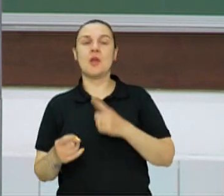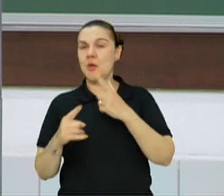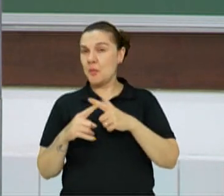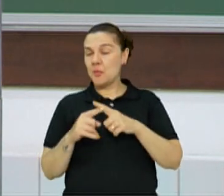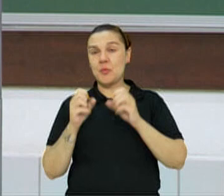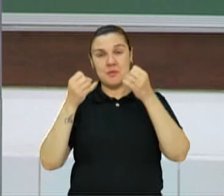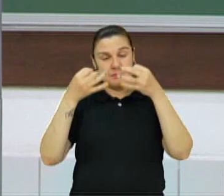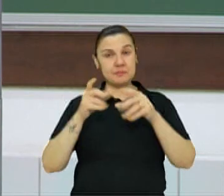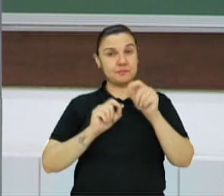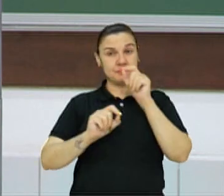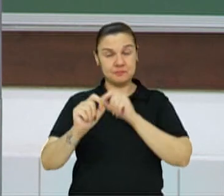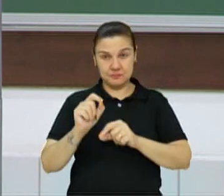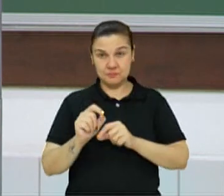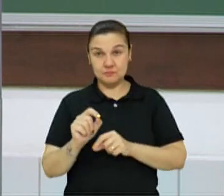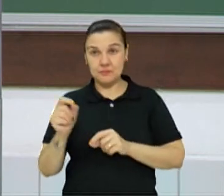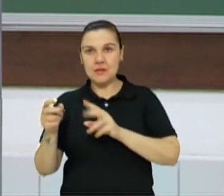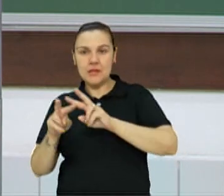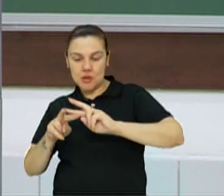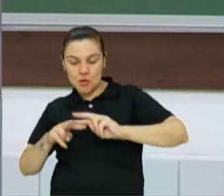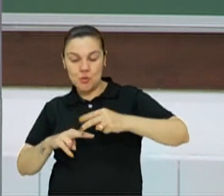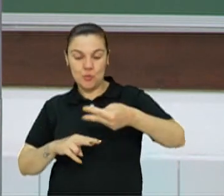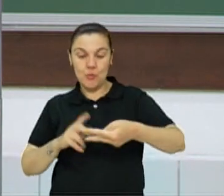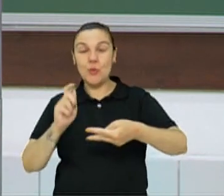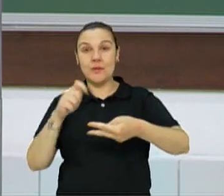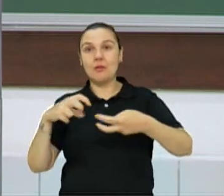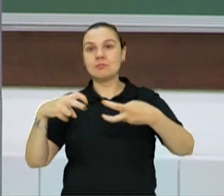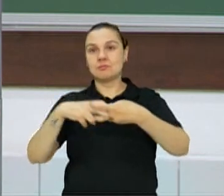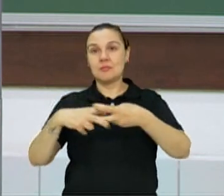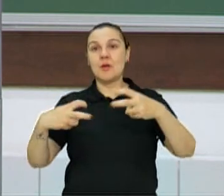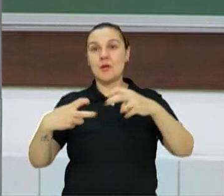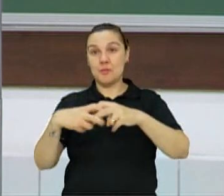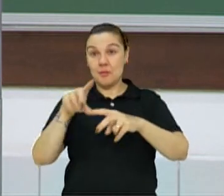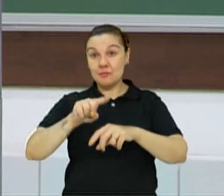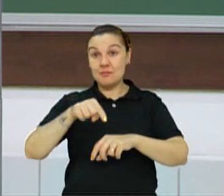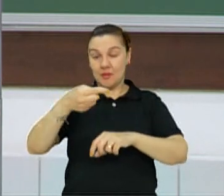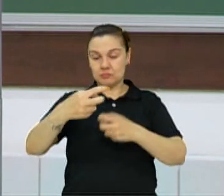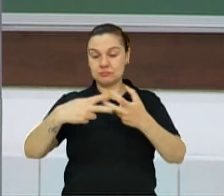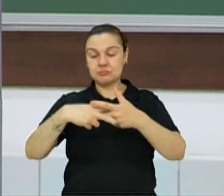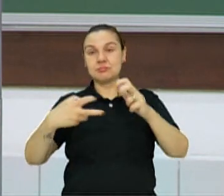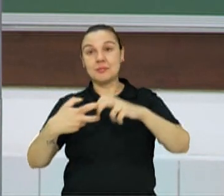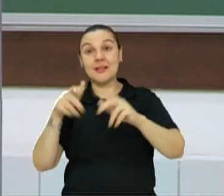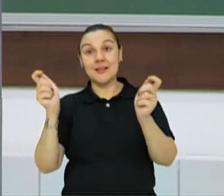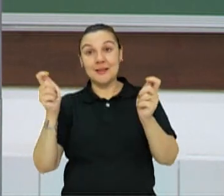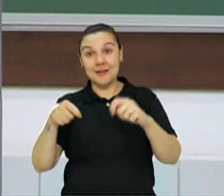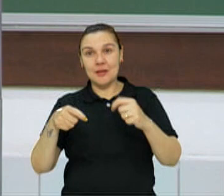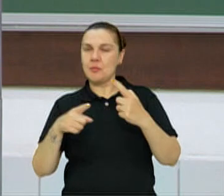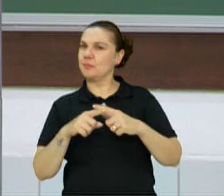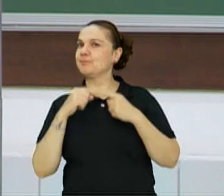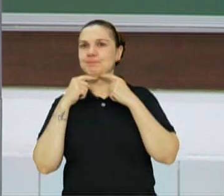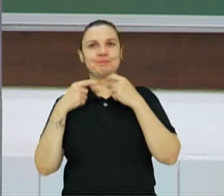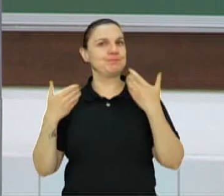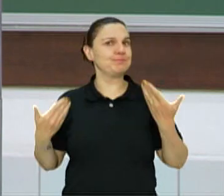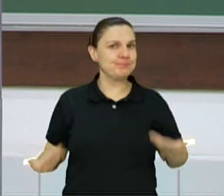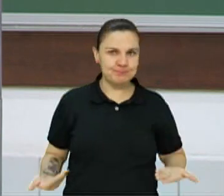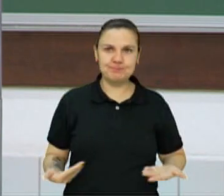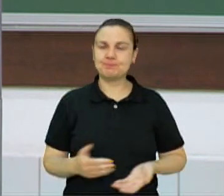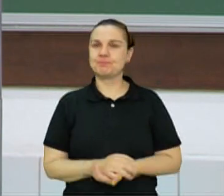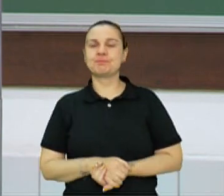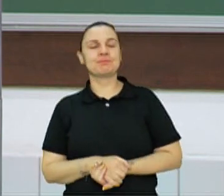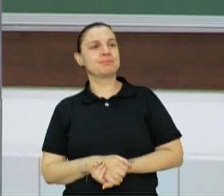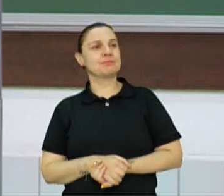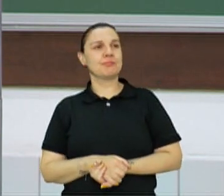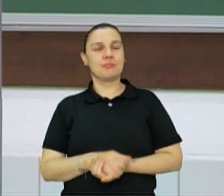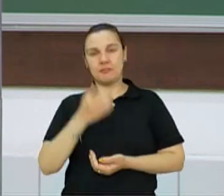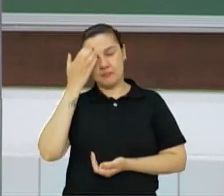dizer para vocês que os descendentes também possuam a capacidade de deixar outros descendentes. Caso contrário, eles não serão